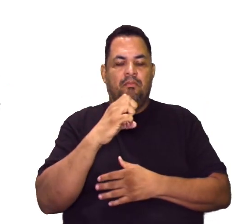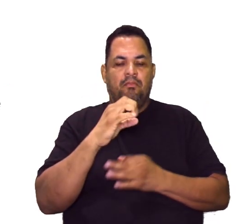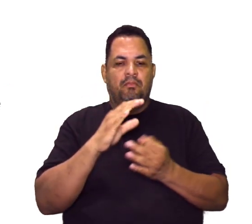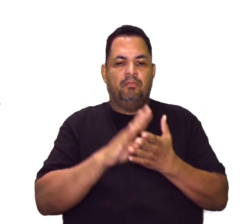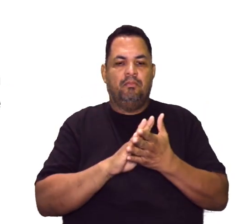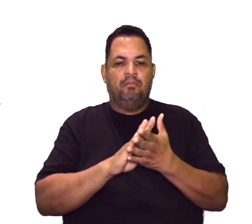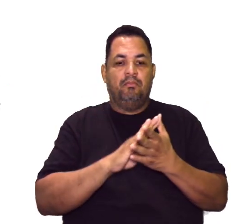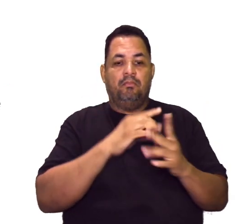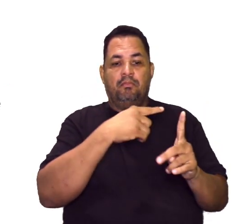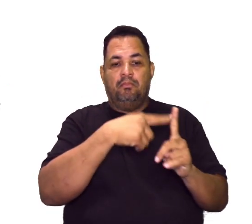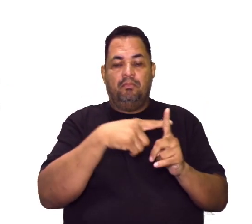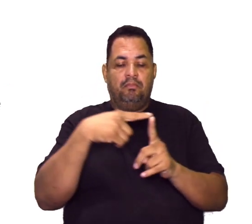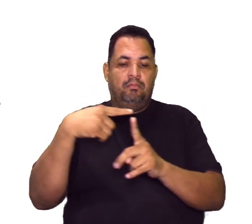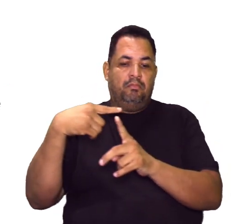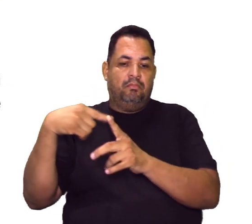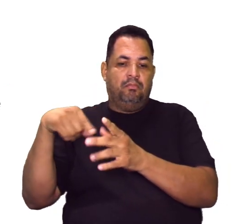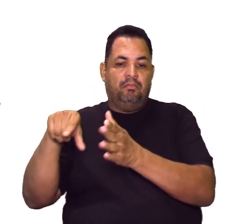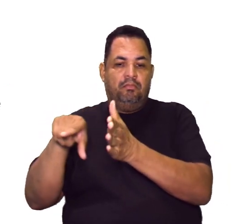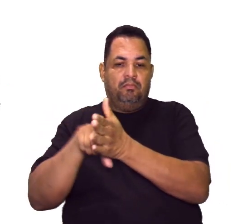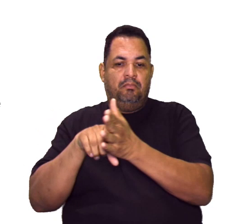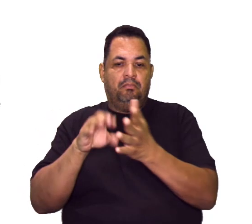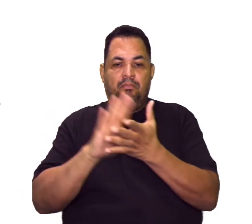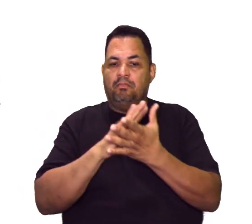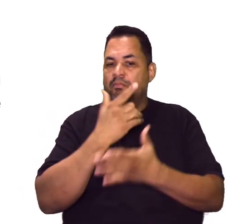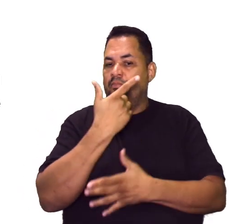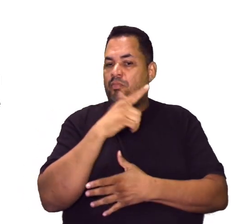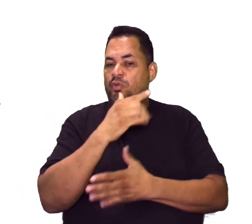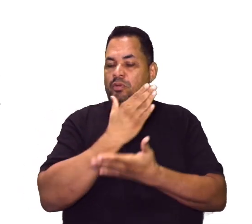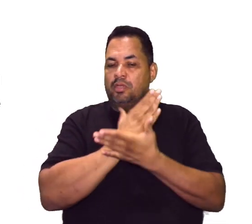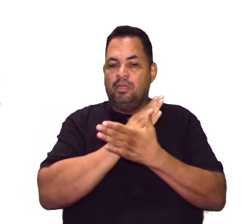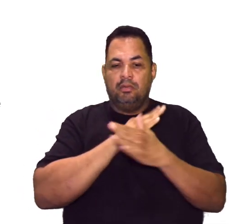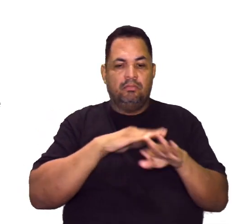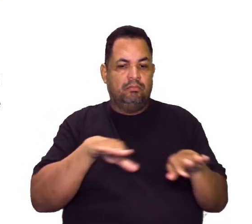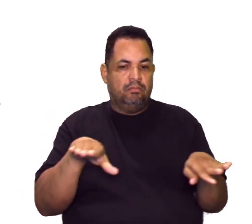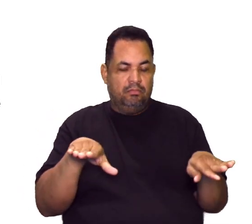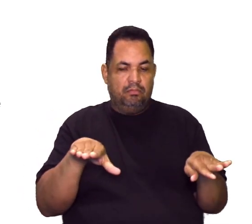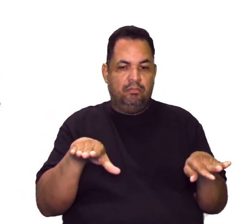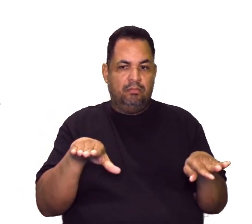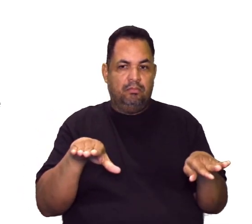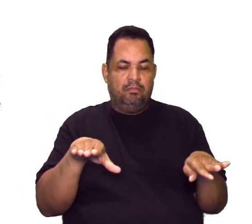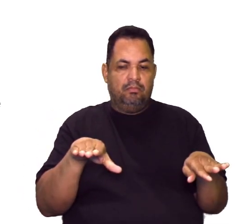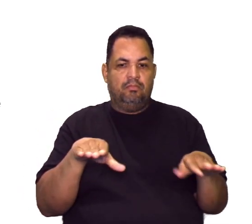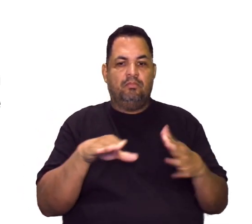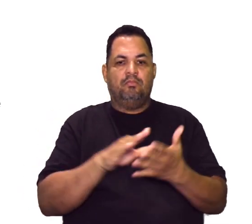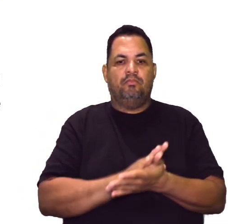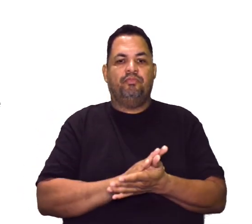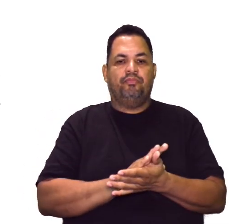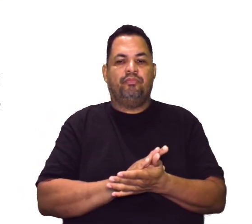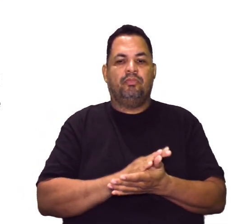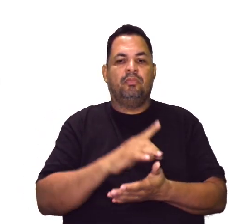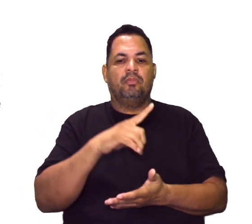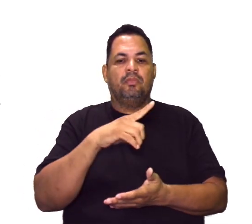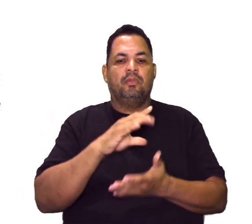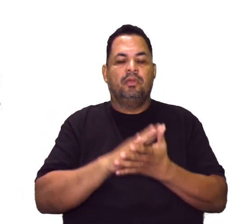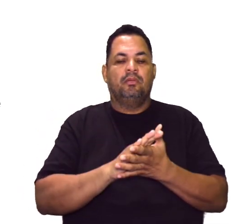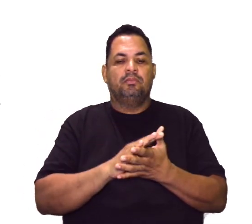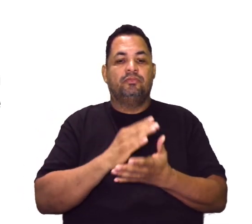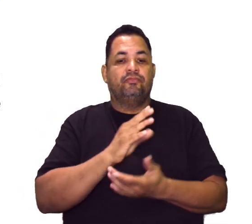e as polaridades se anulam. Por isso que nós chamamos de